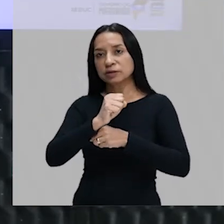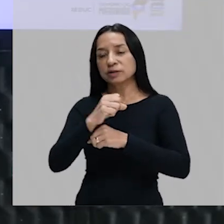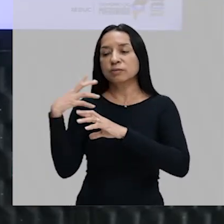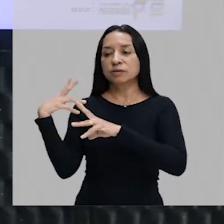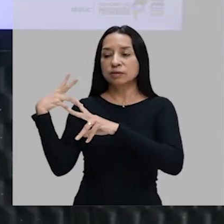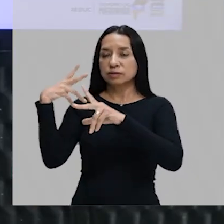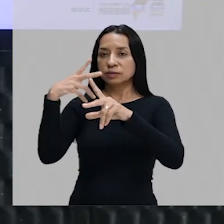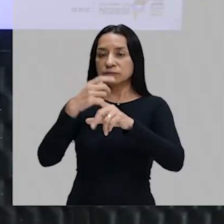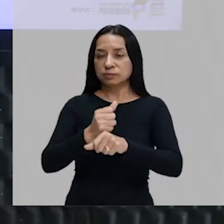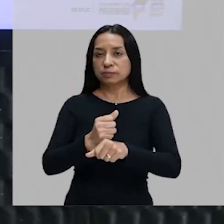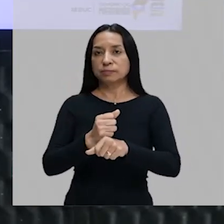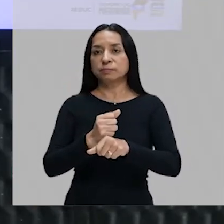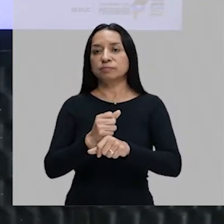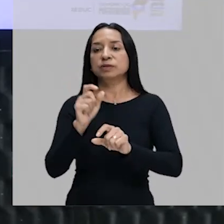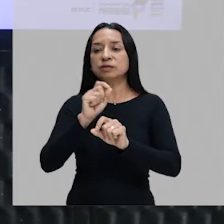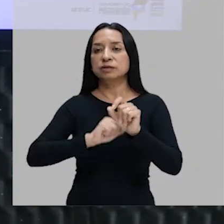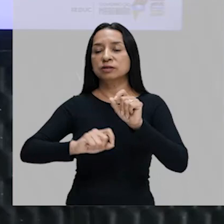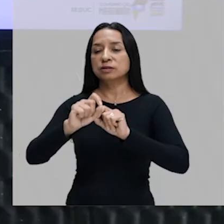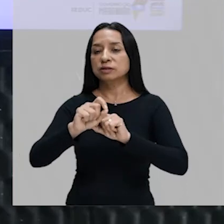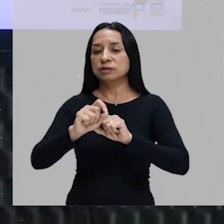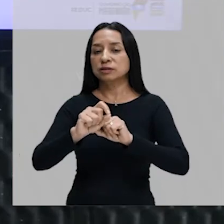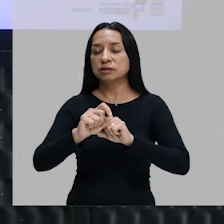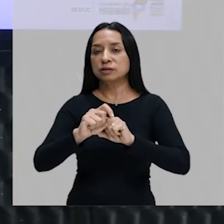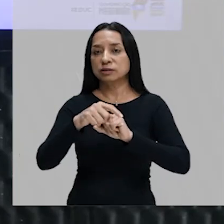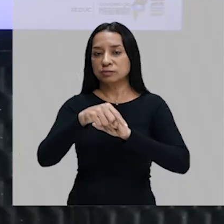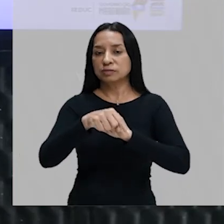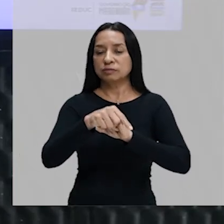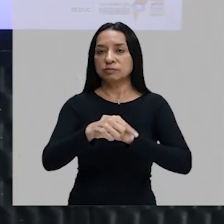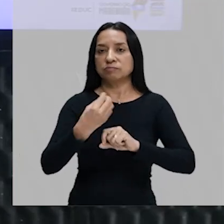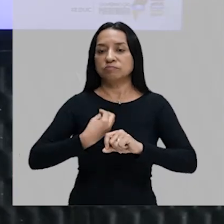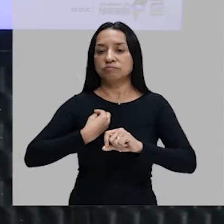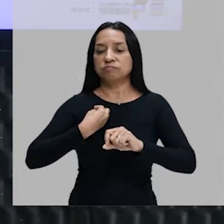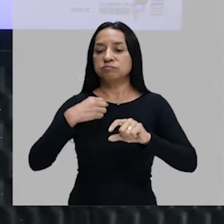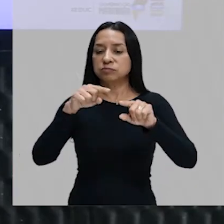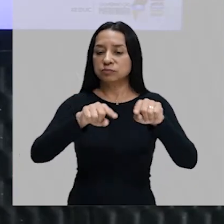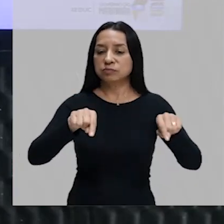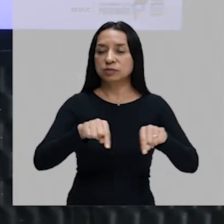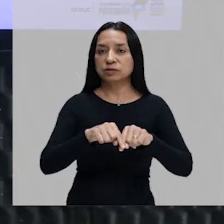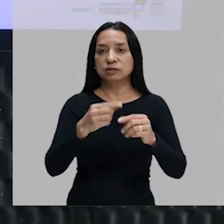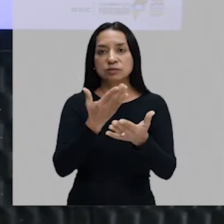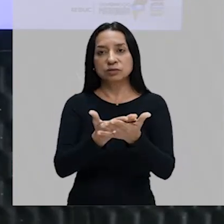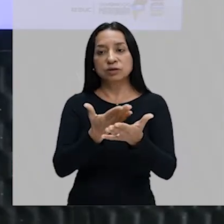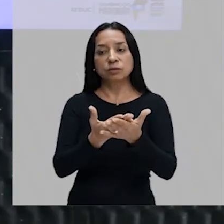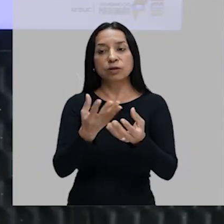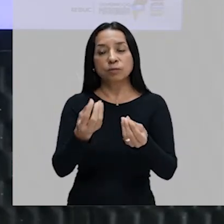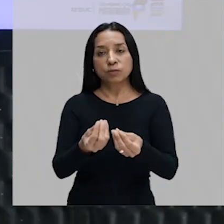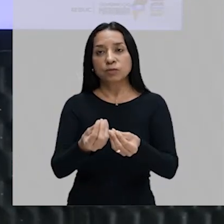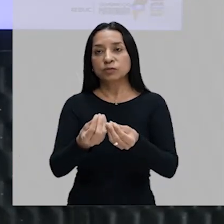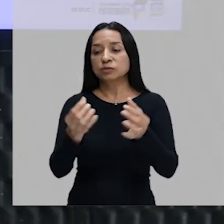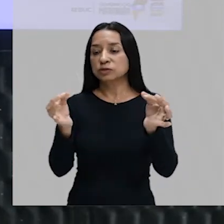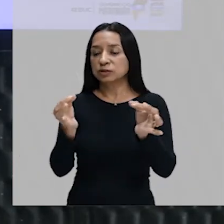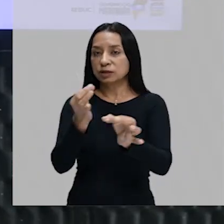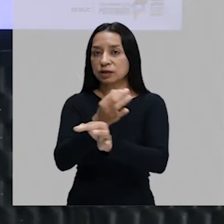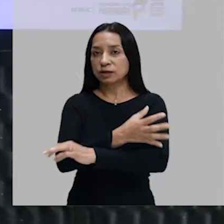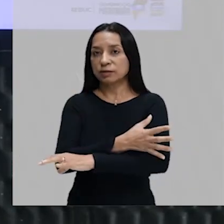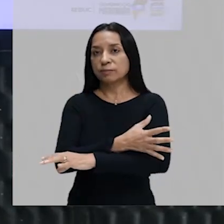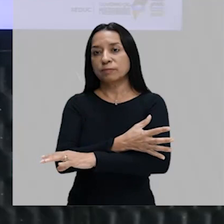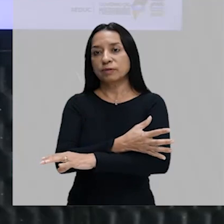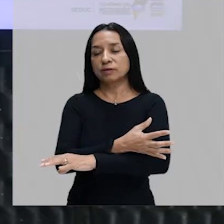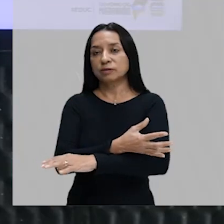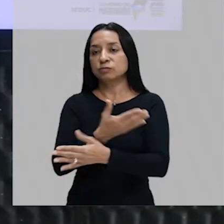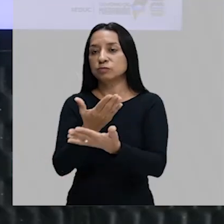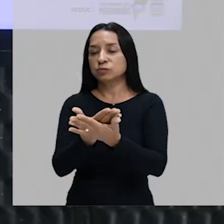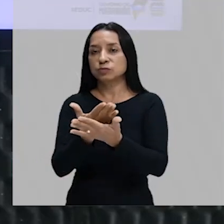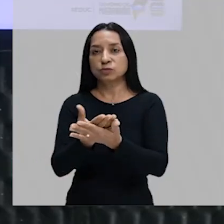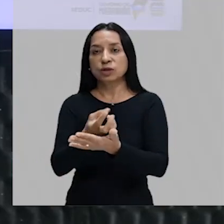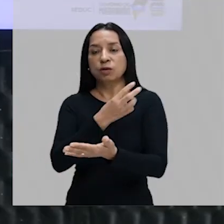relembrar, porque não é só quem está na sala de aula que precisa desse conhecimento. Muitos que já terminaram, vão fazer Enem, vão fazer